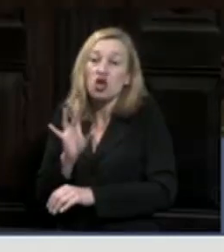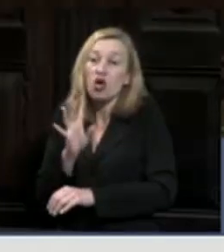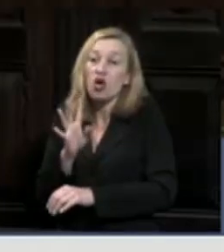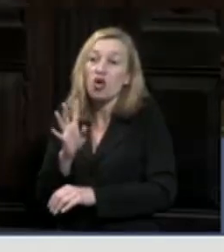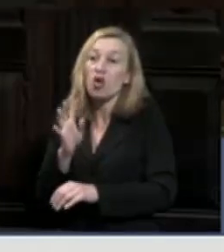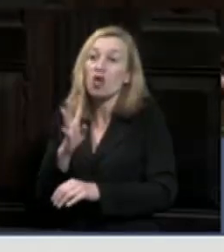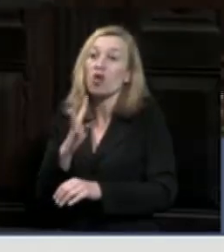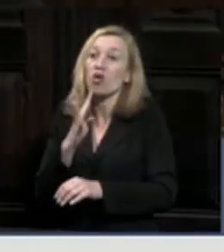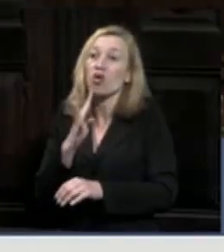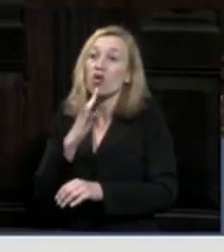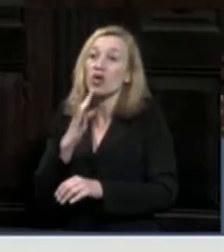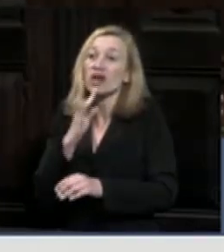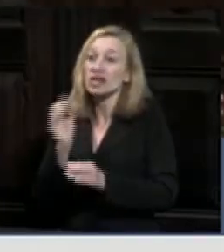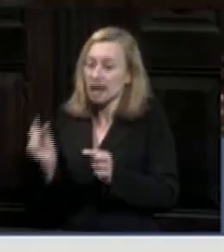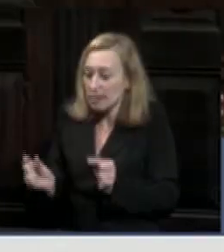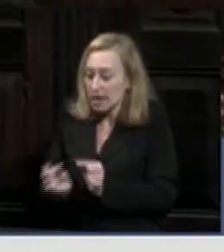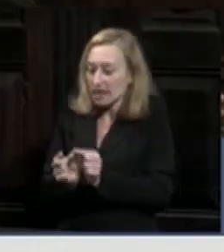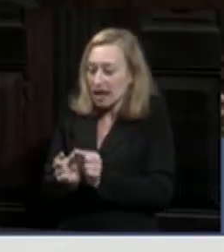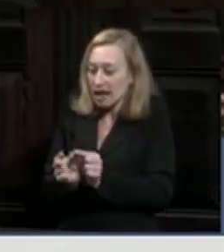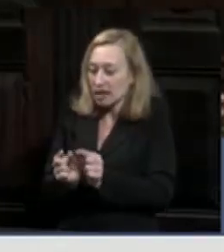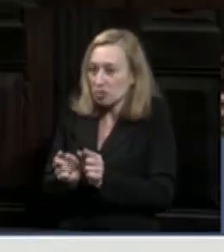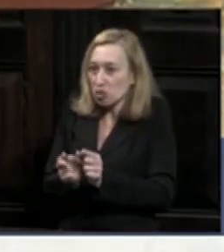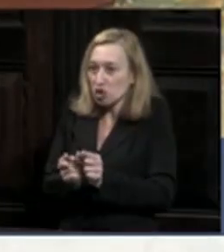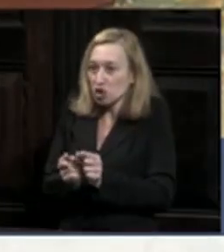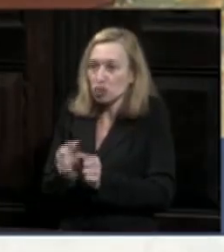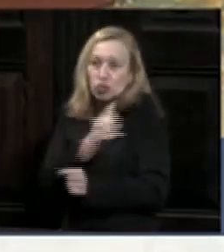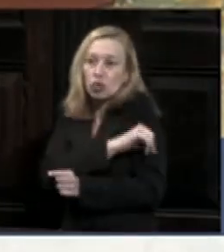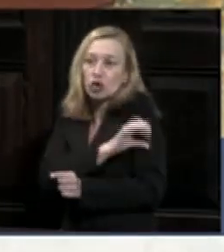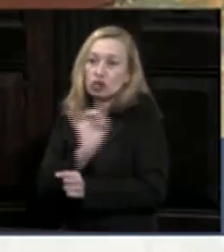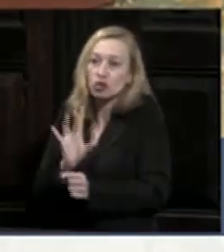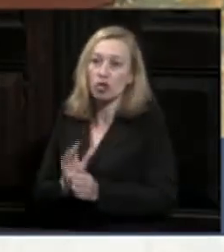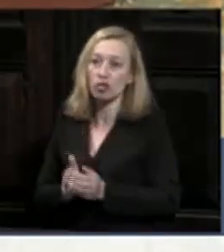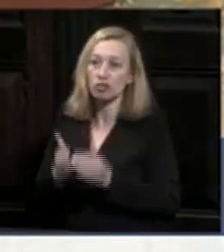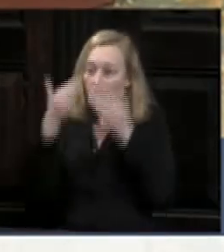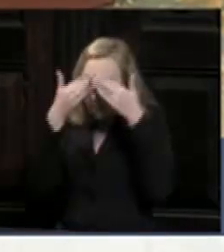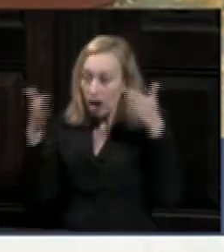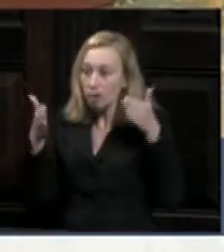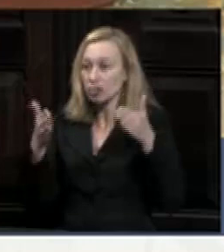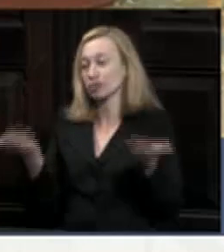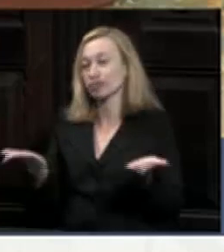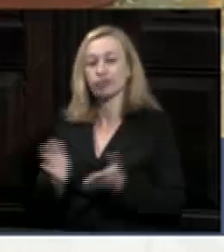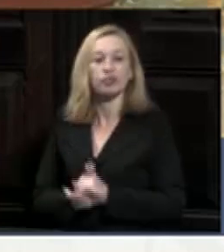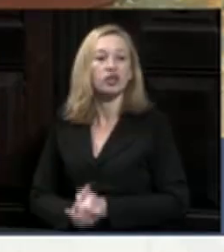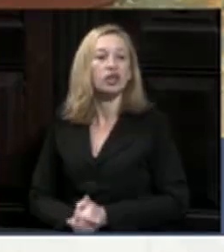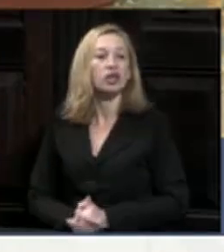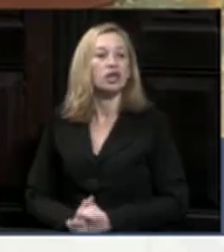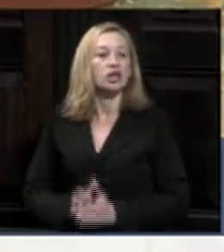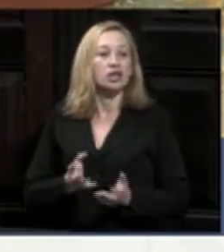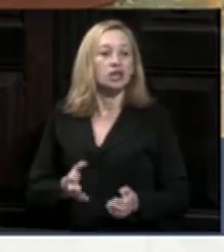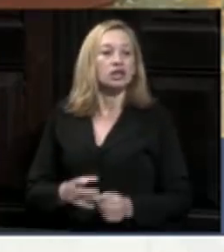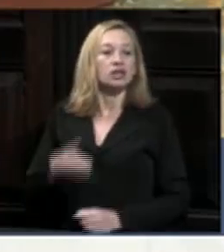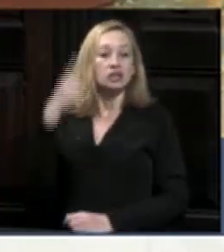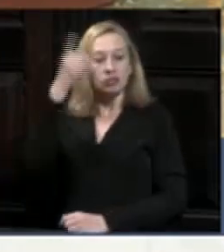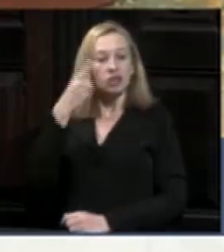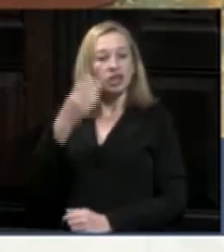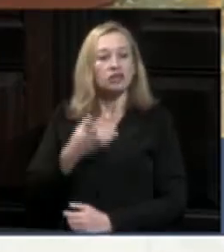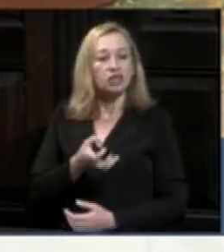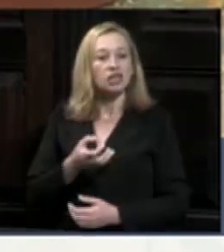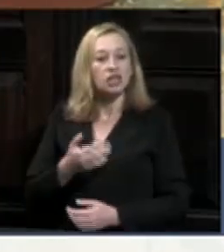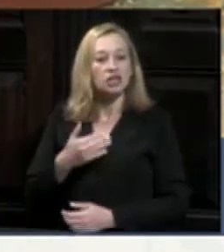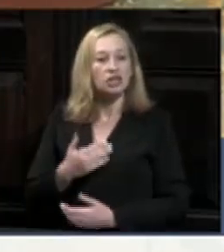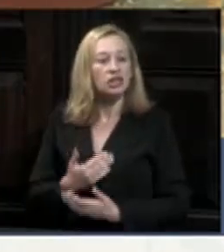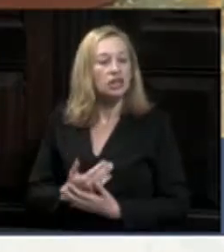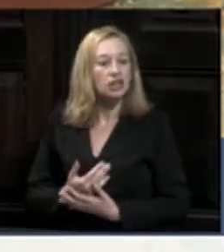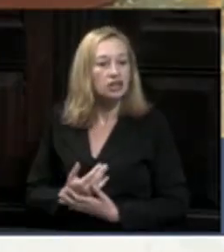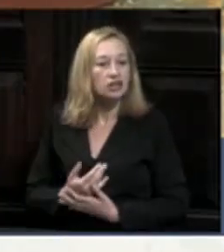capital. Deputado Flávio Serafini. Deputado Anderson Nogueira, em primeiro lugar, gostaria de parabenizá-lo pela importante reflexão